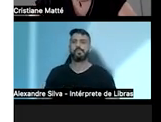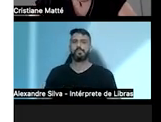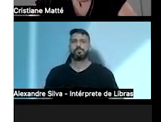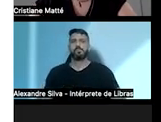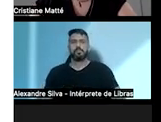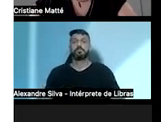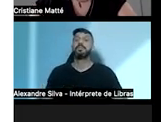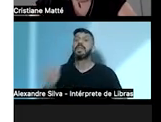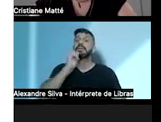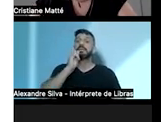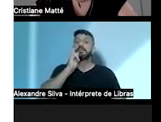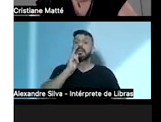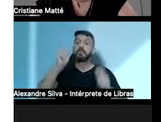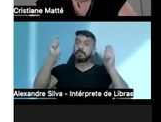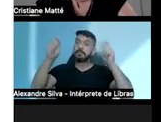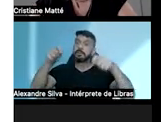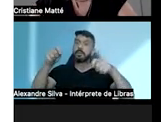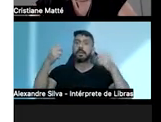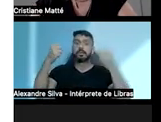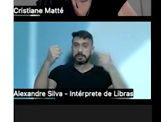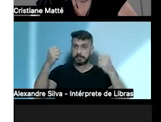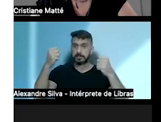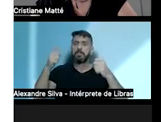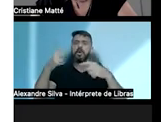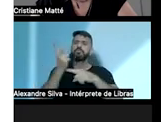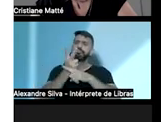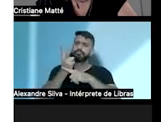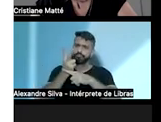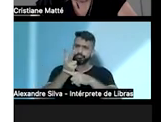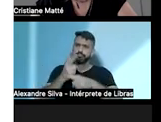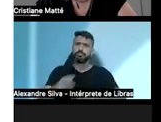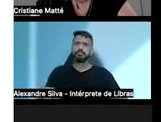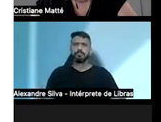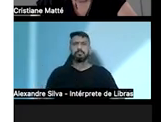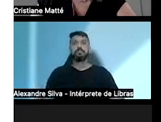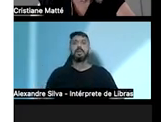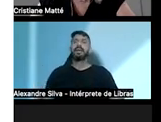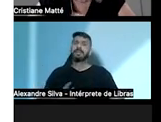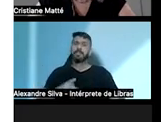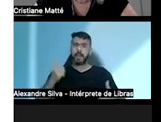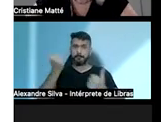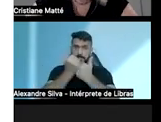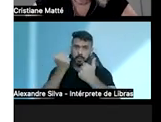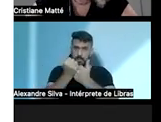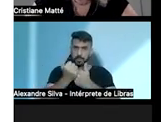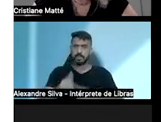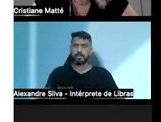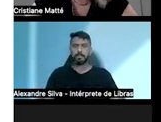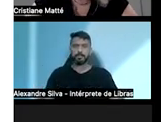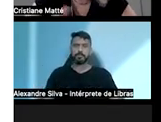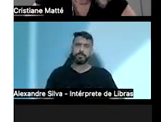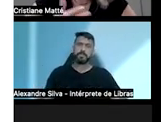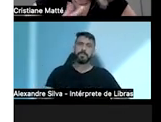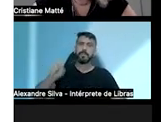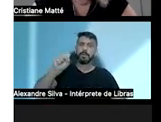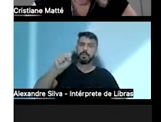alguns exemplos para vocês, tá? Que vocês podem buscar depois. Então, vocês vejam que sempre com apoio, né? A posição de supino, ela nunca é